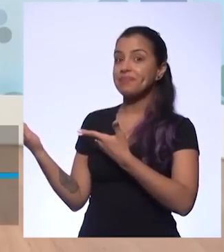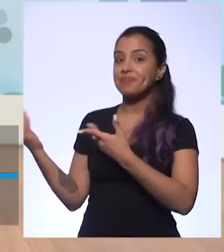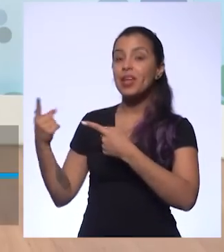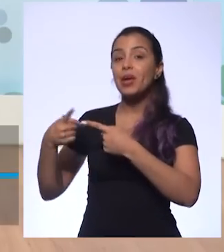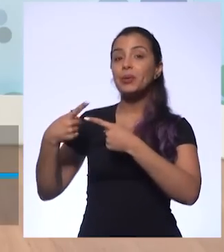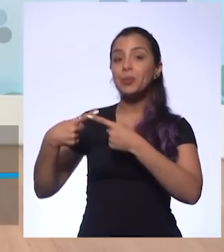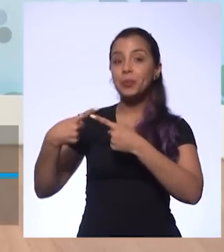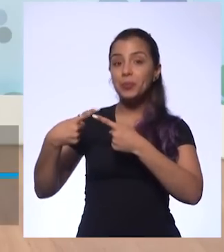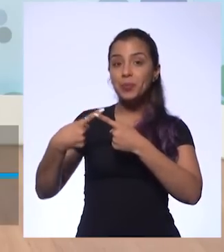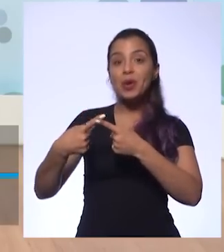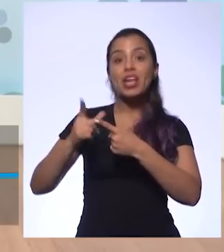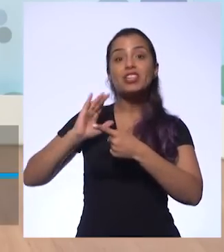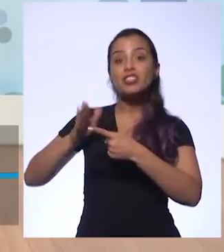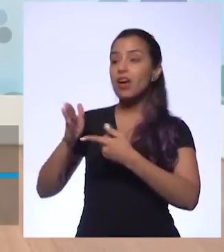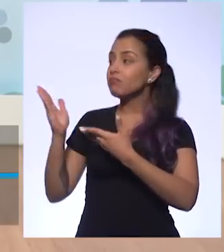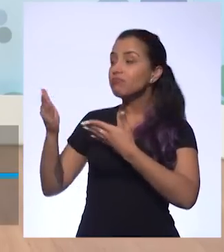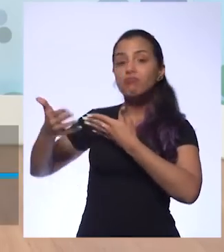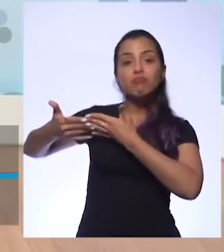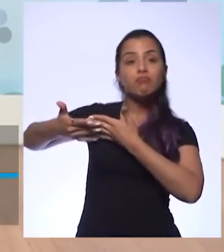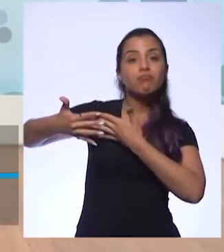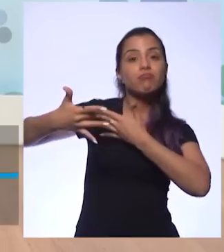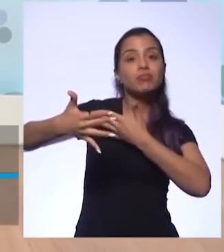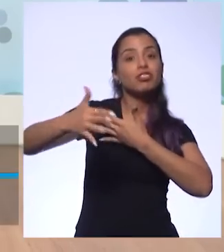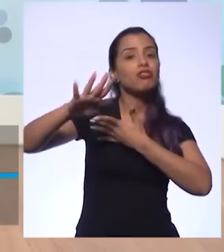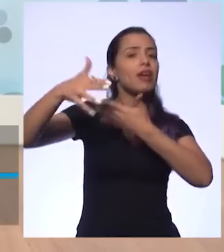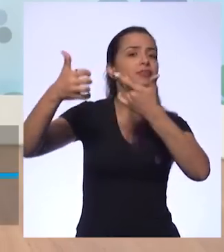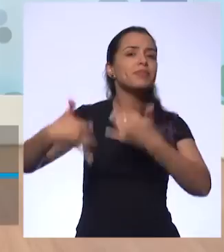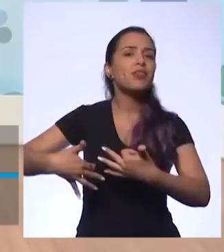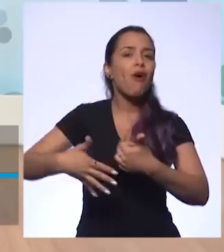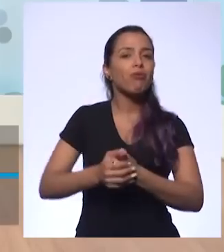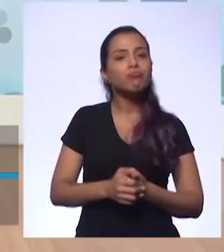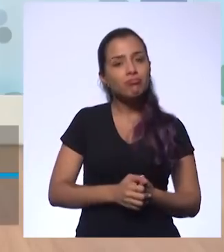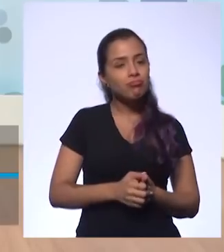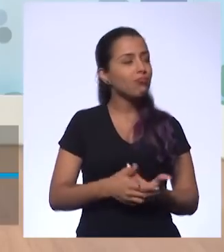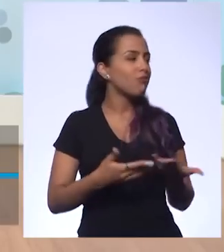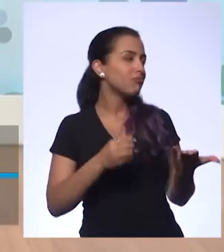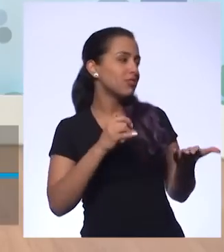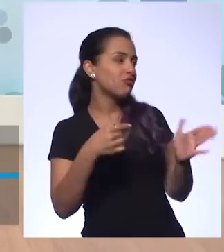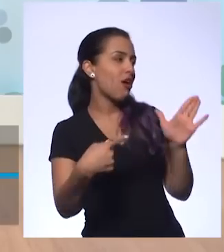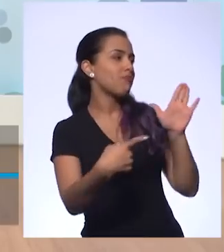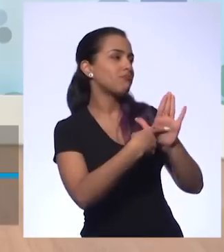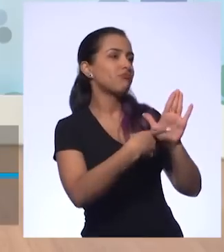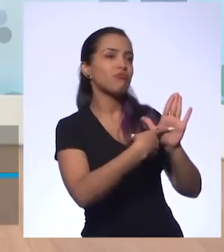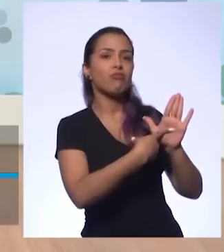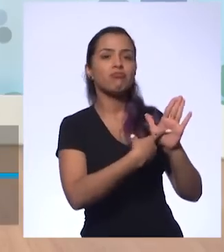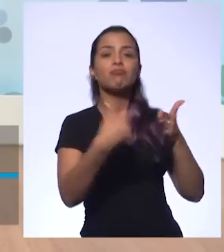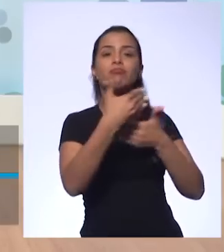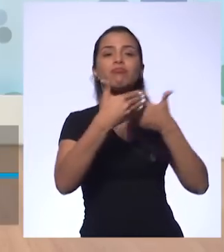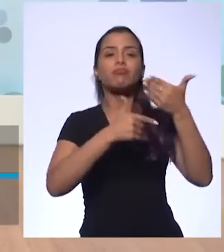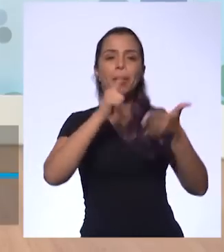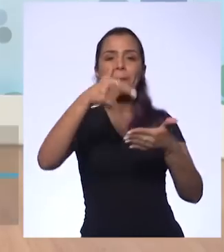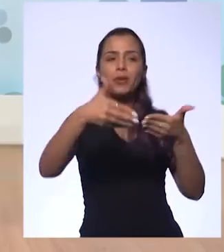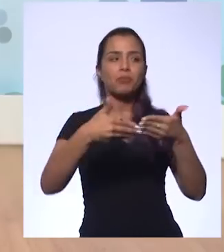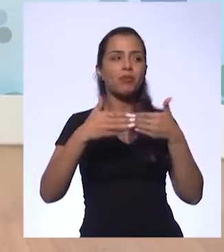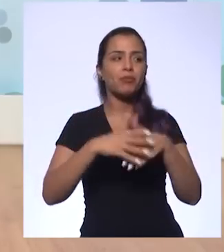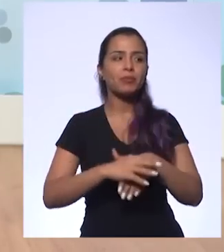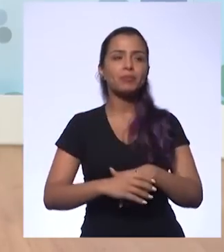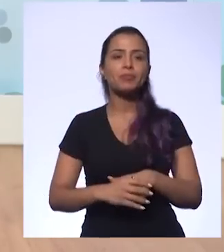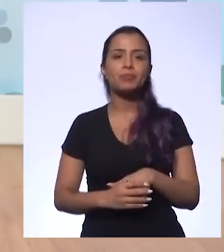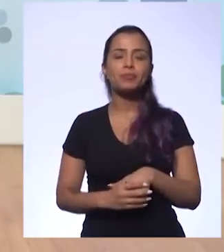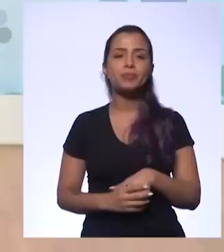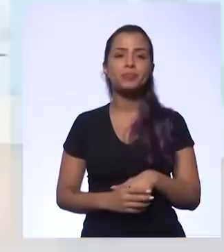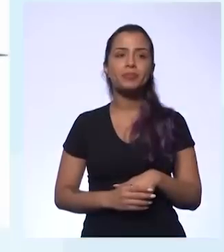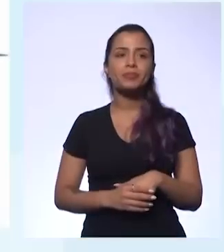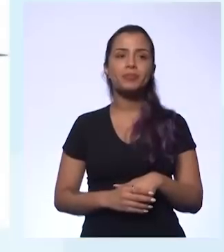já trouxe o que a gente vai falar daqui a pouco. Bom, já que ele apontou, que tal? Próximo slide, por gentileza.